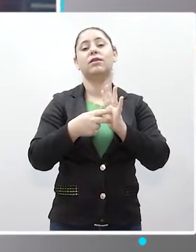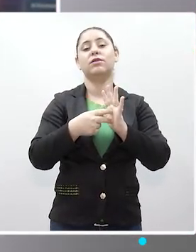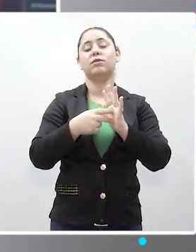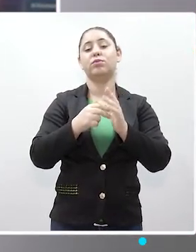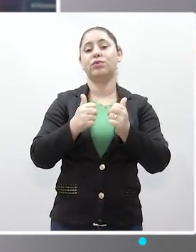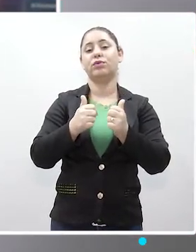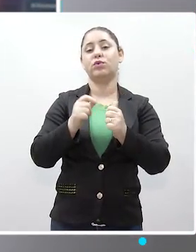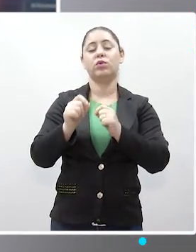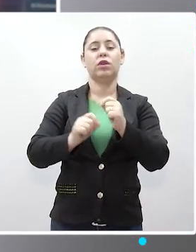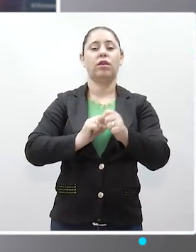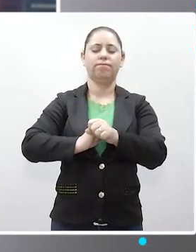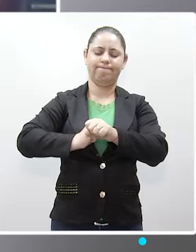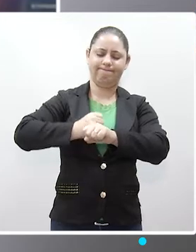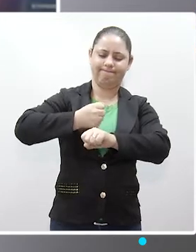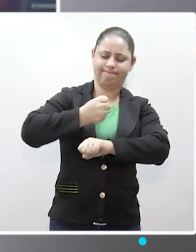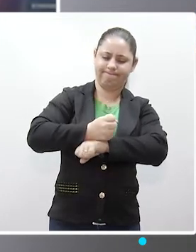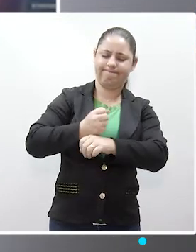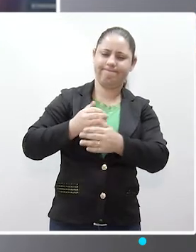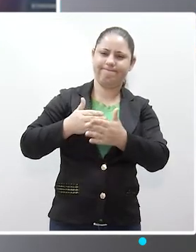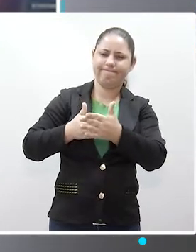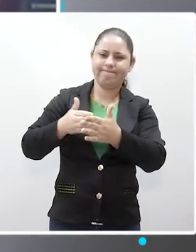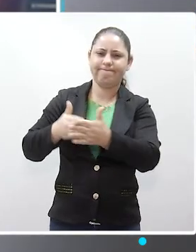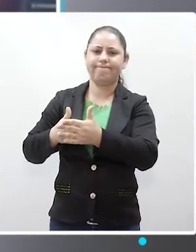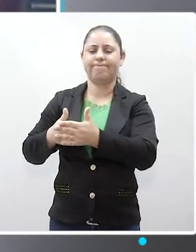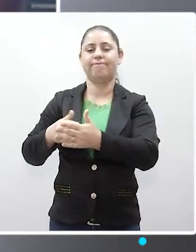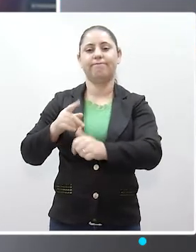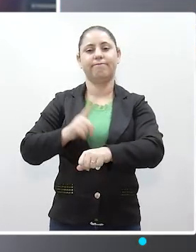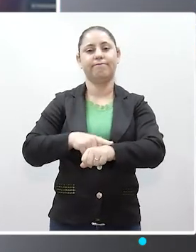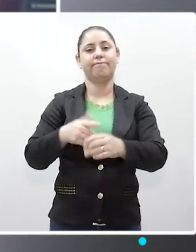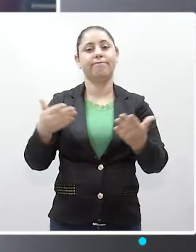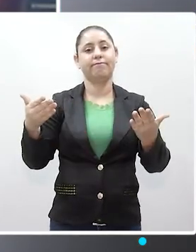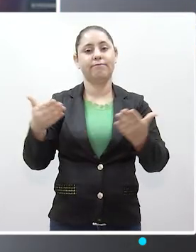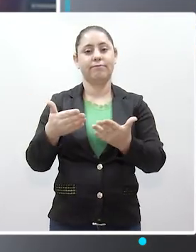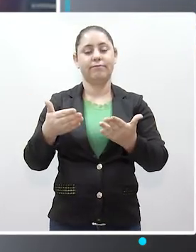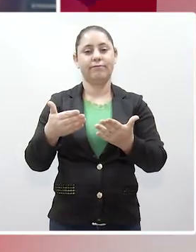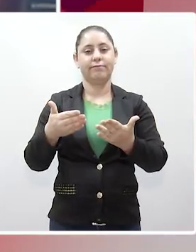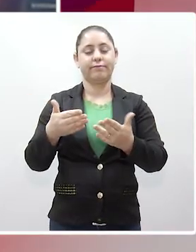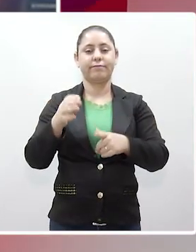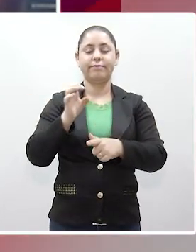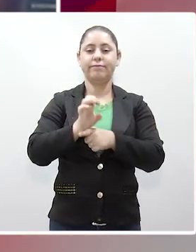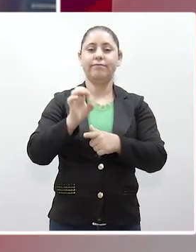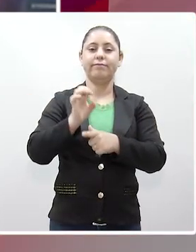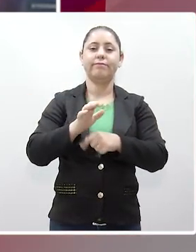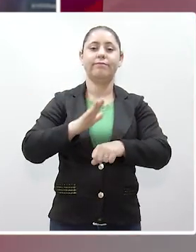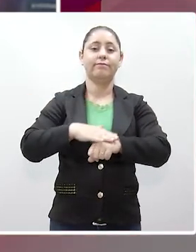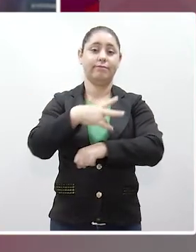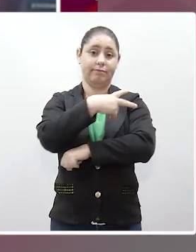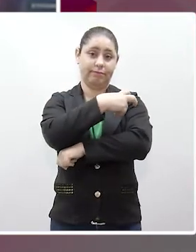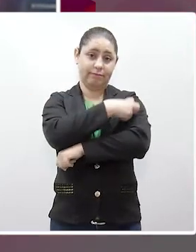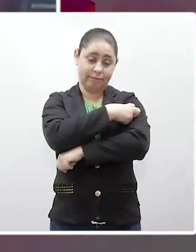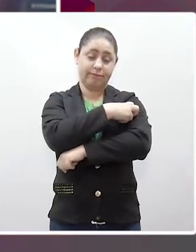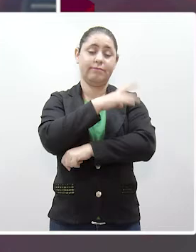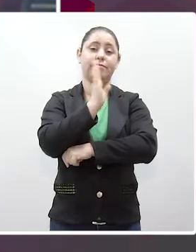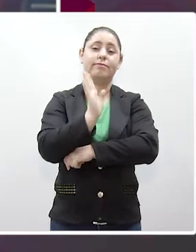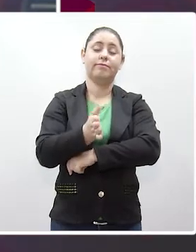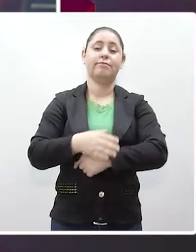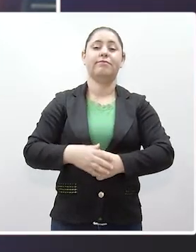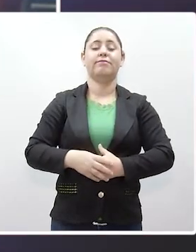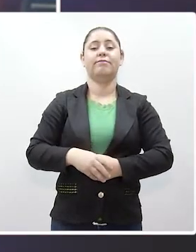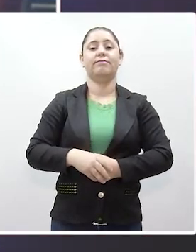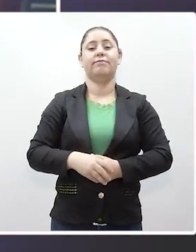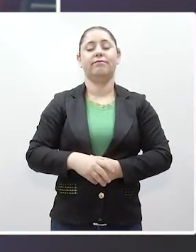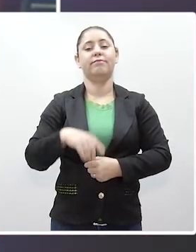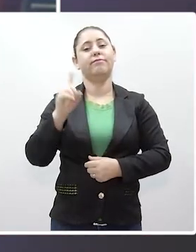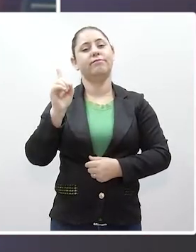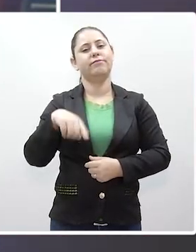do cenário desafiador que a gente está passando, até o momento a gente está entre os estados que mais vacinam, então isso é um dado